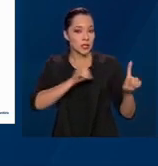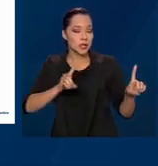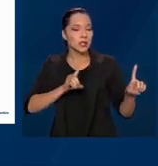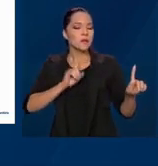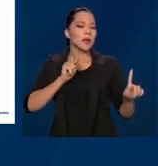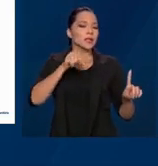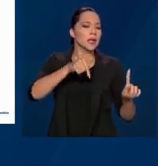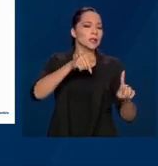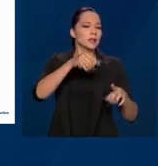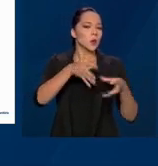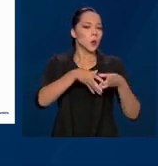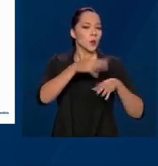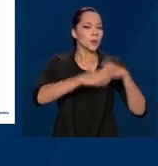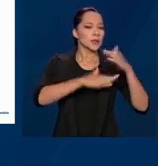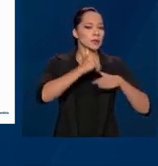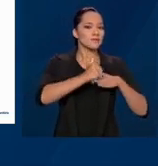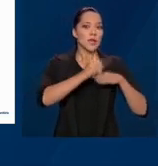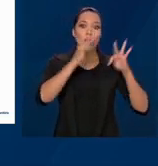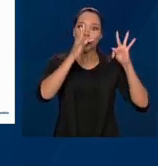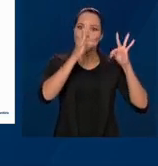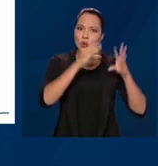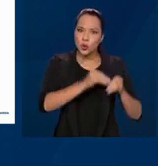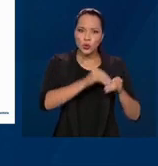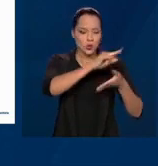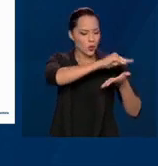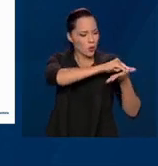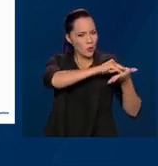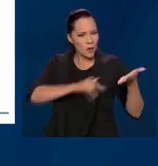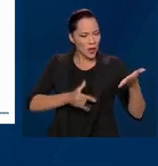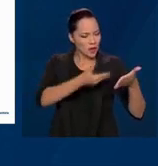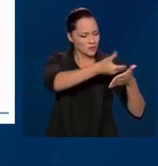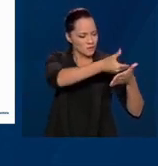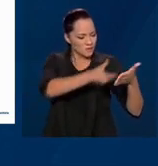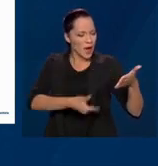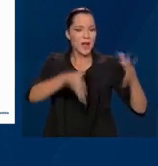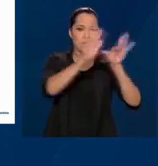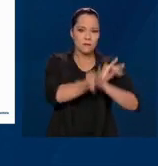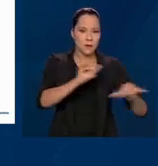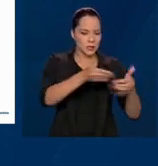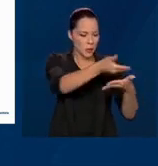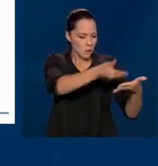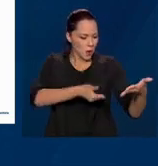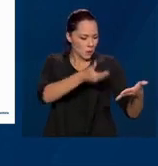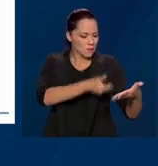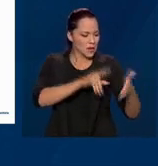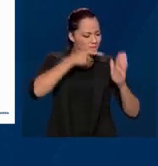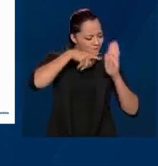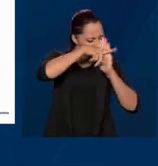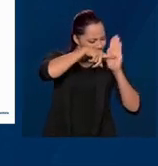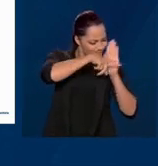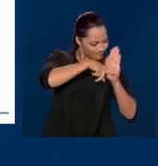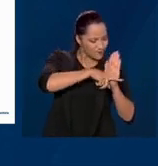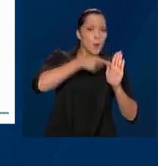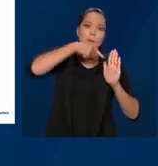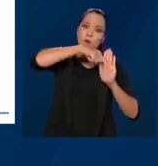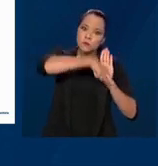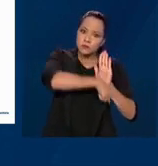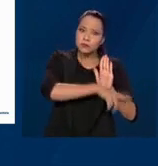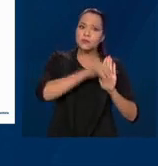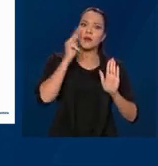é ir a fundo em todos os documentos, todos os dados gerados para saber se essas informações são